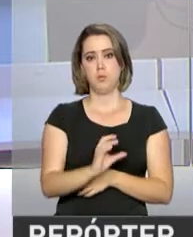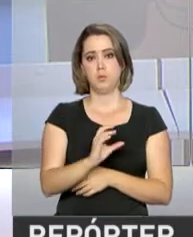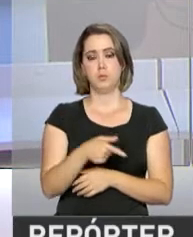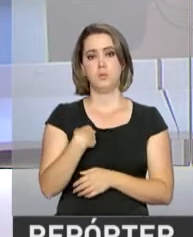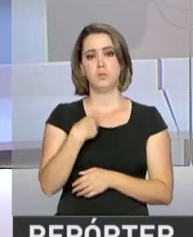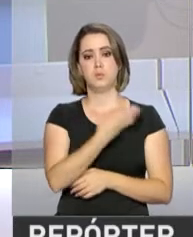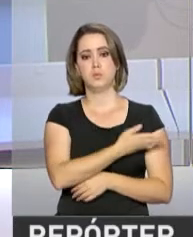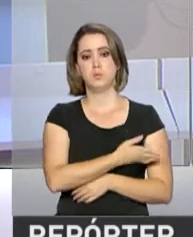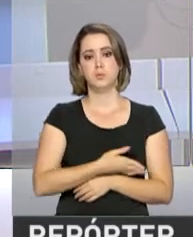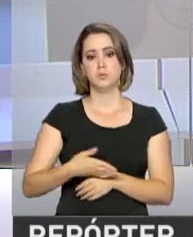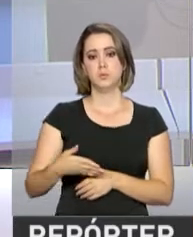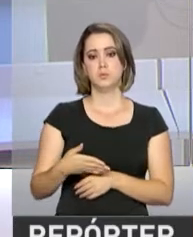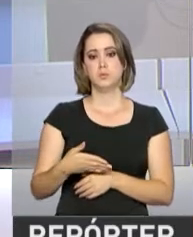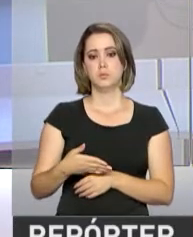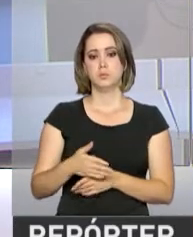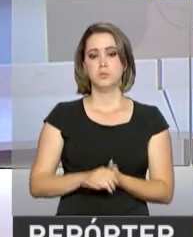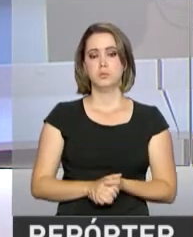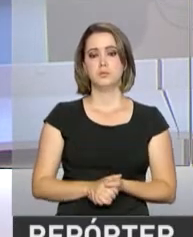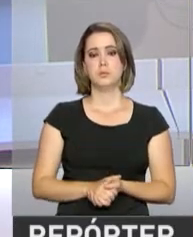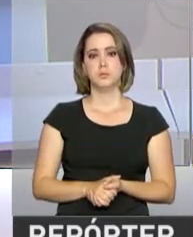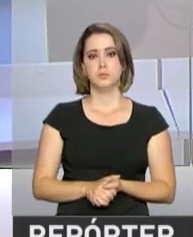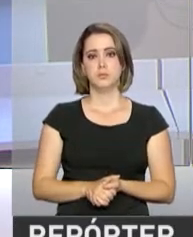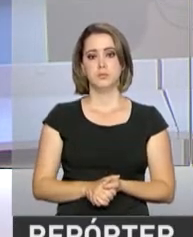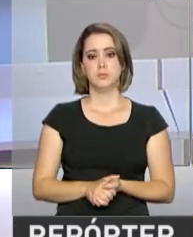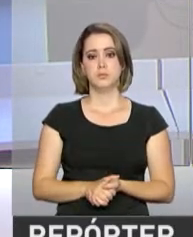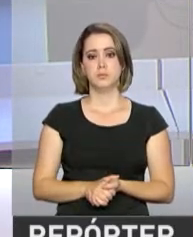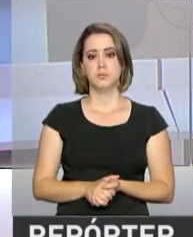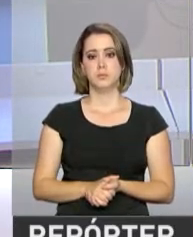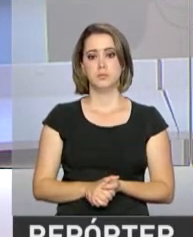Civil pelo site